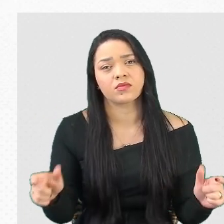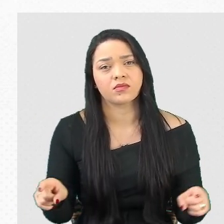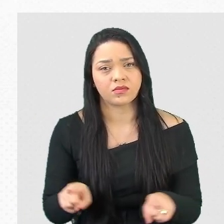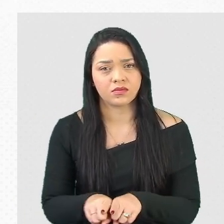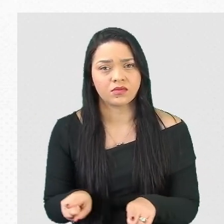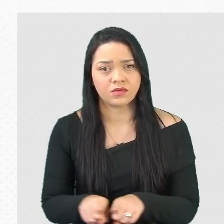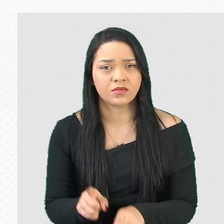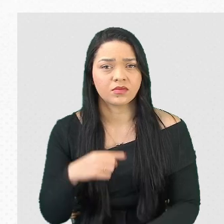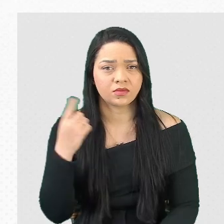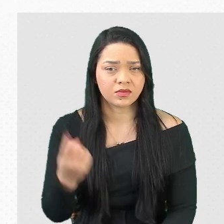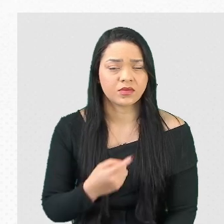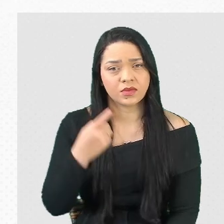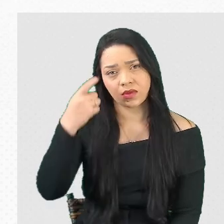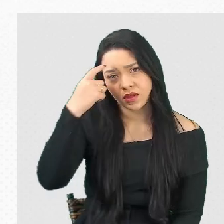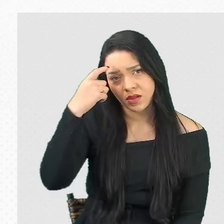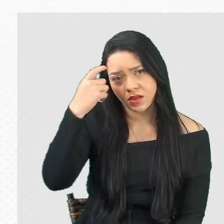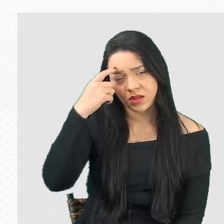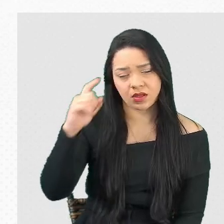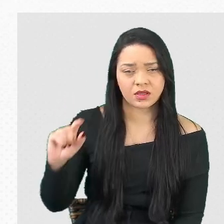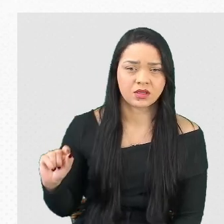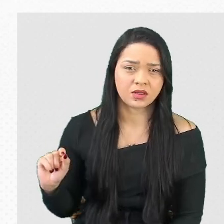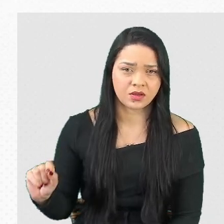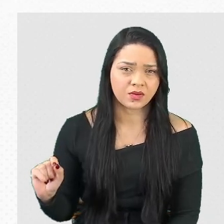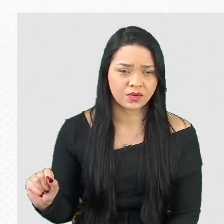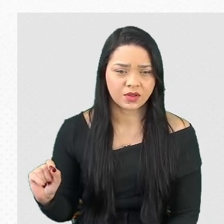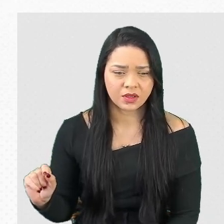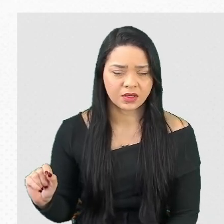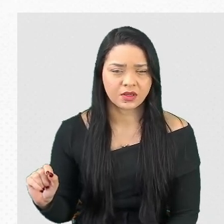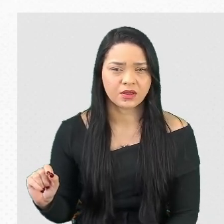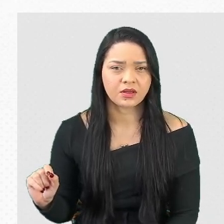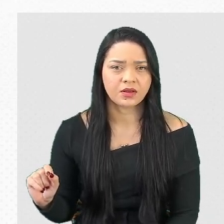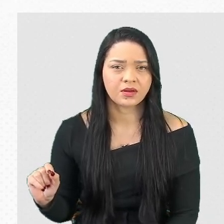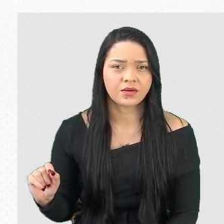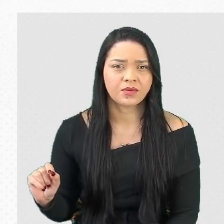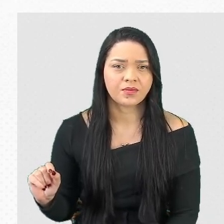nossas ideias, né, que estamos aqui, né,